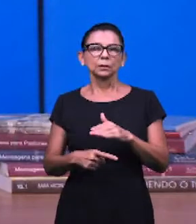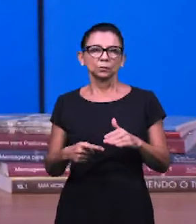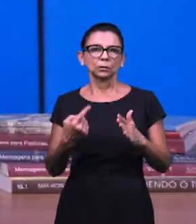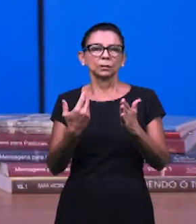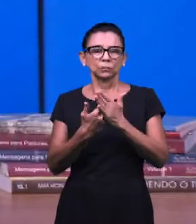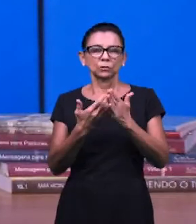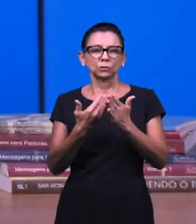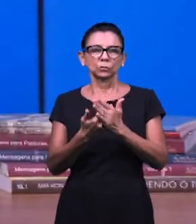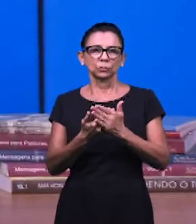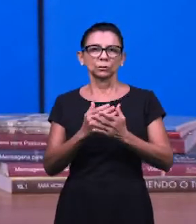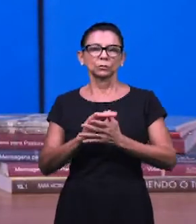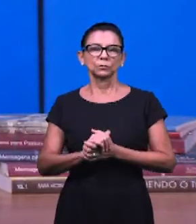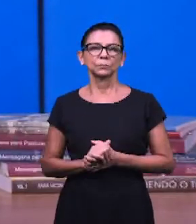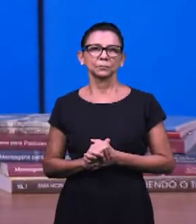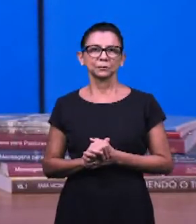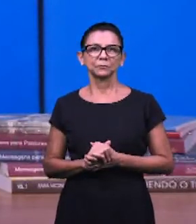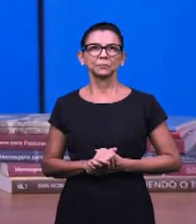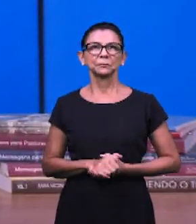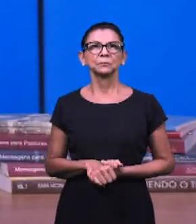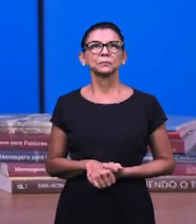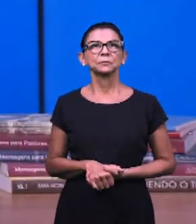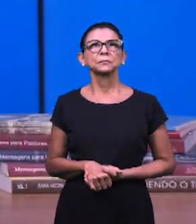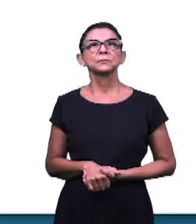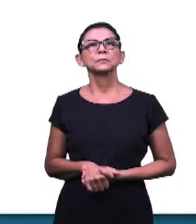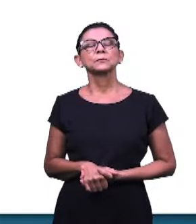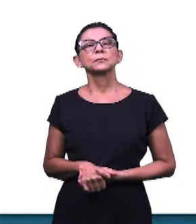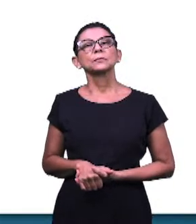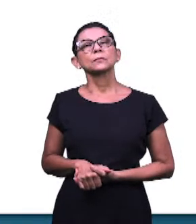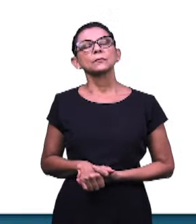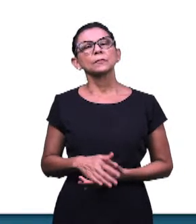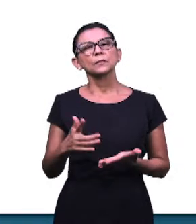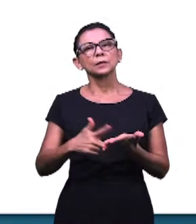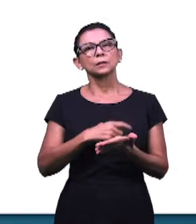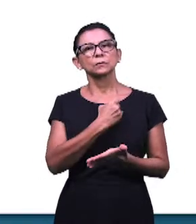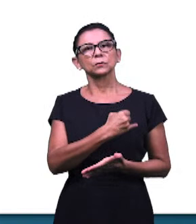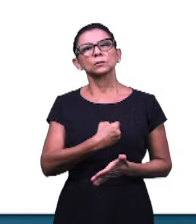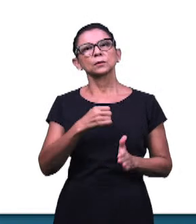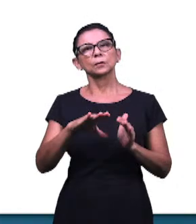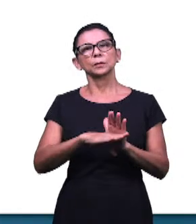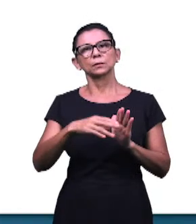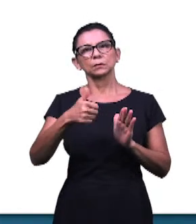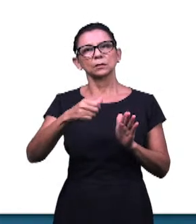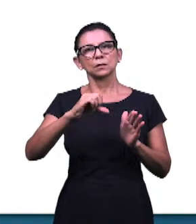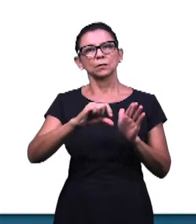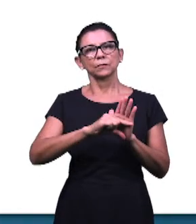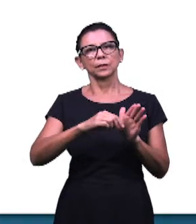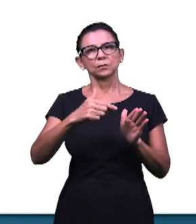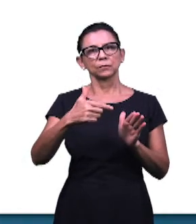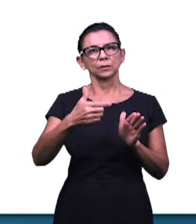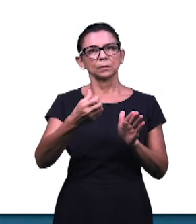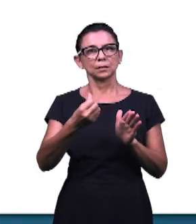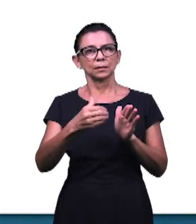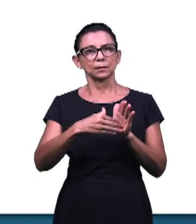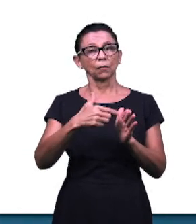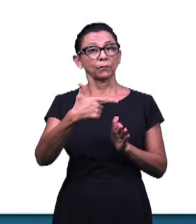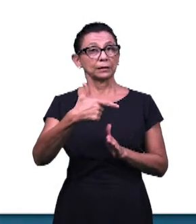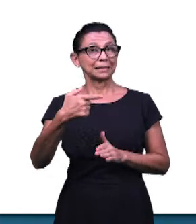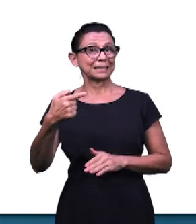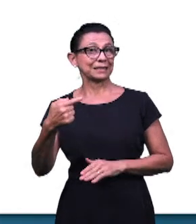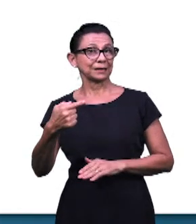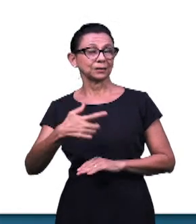de Cristo. Vamos então à terceira pergunta, que diz assim: lendo João 19, versos 26 e